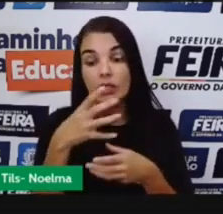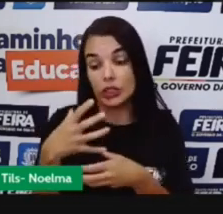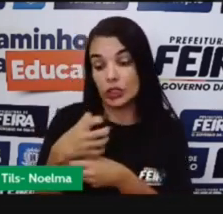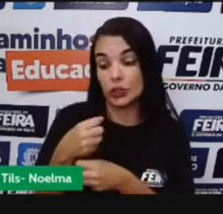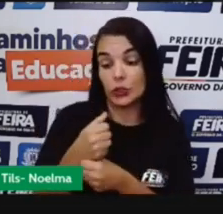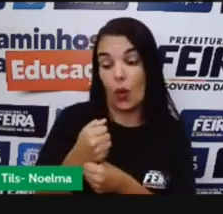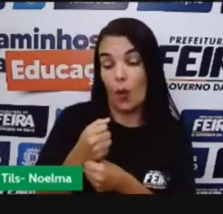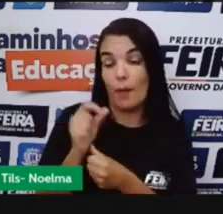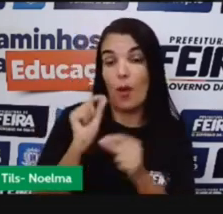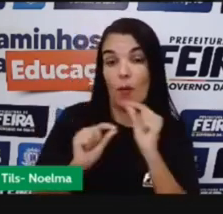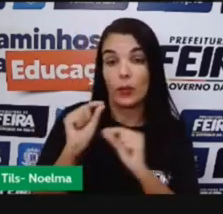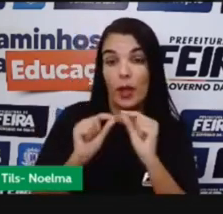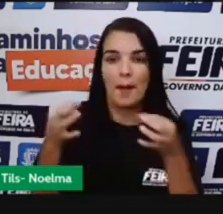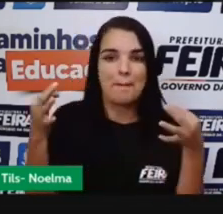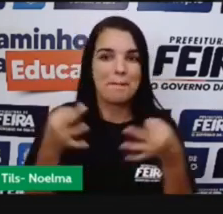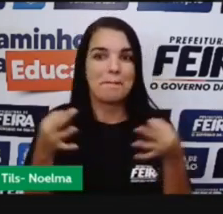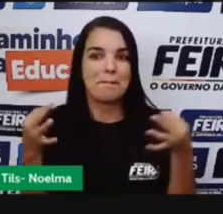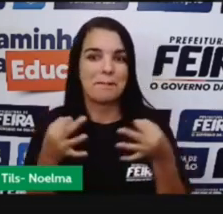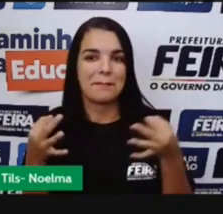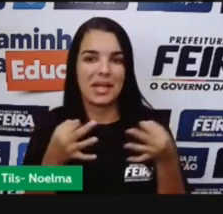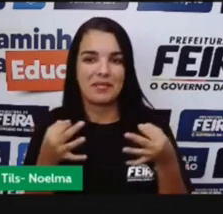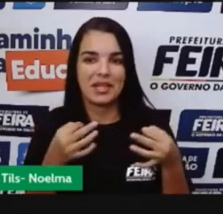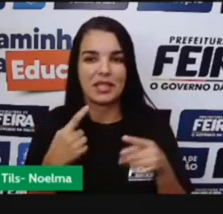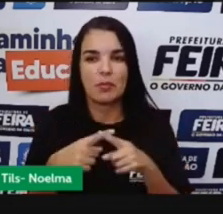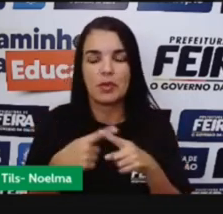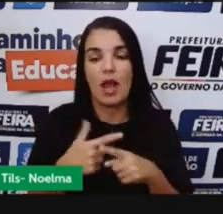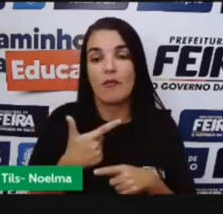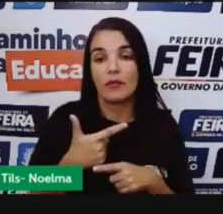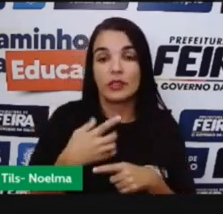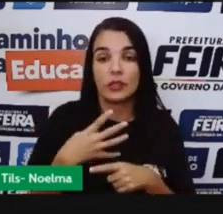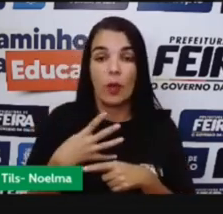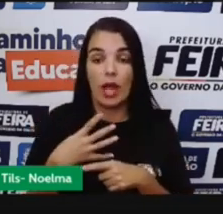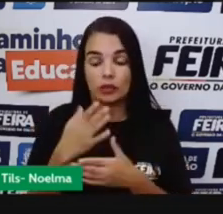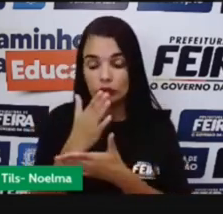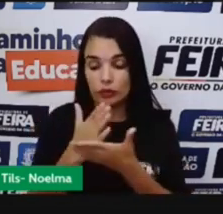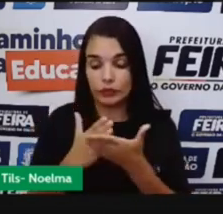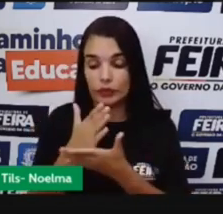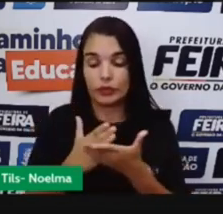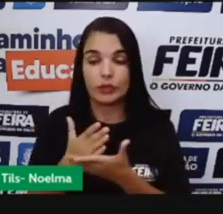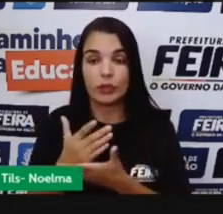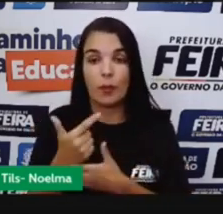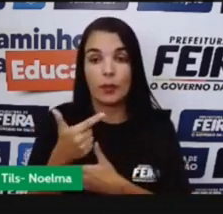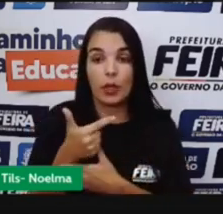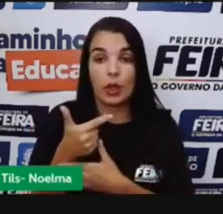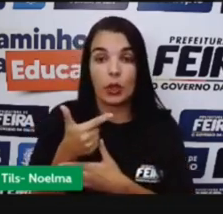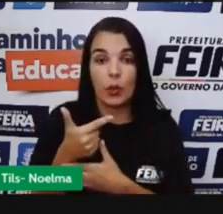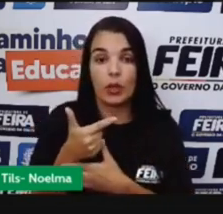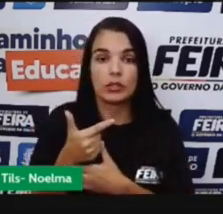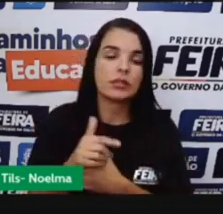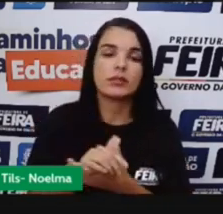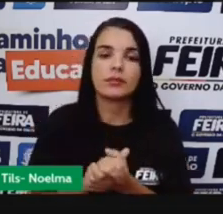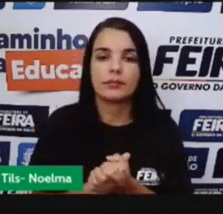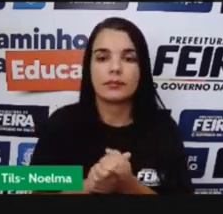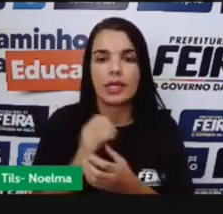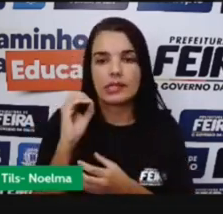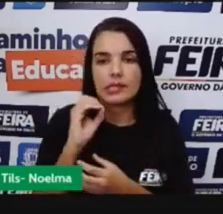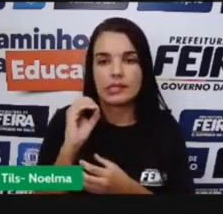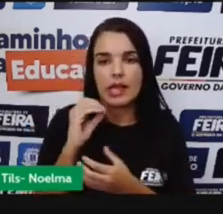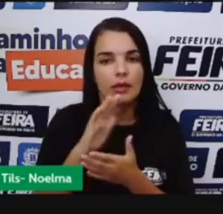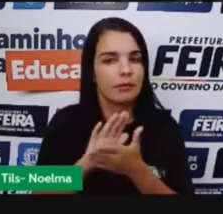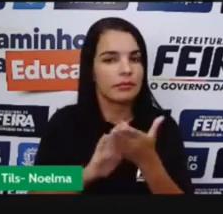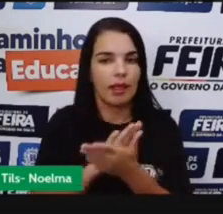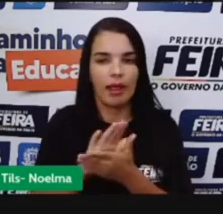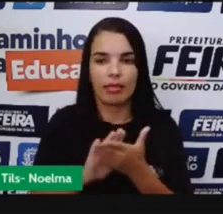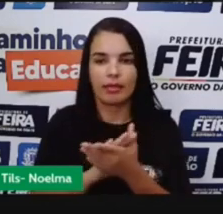temos 24, seria o dividendo, 2 o divisor, 12 o quociente e de resto nós